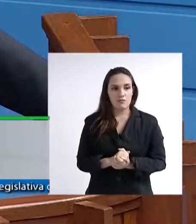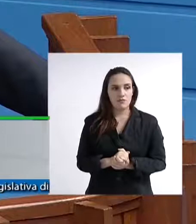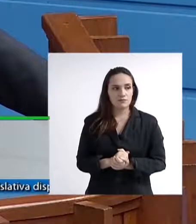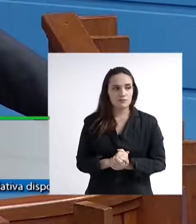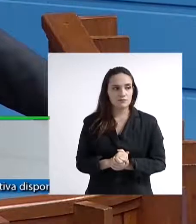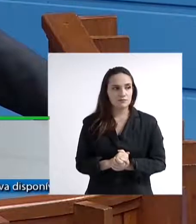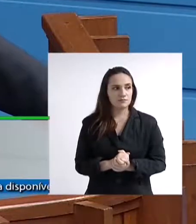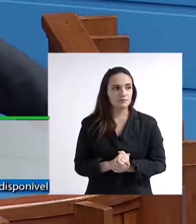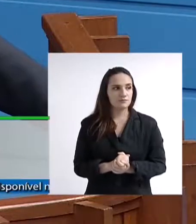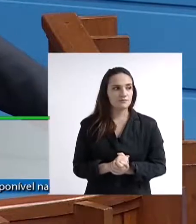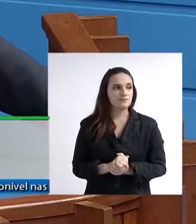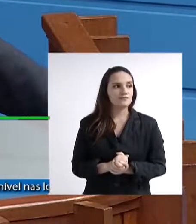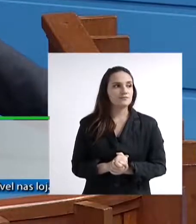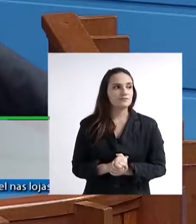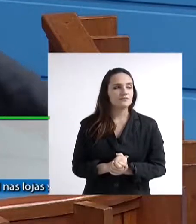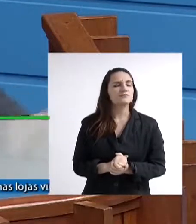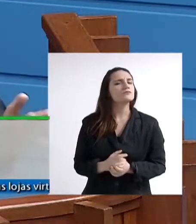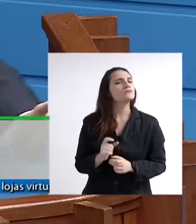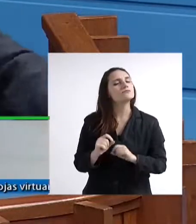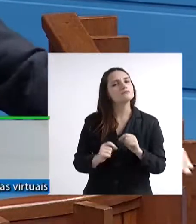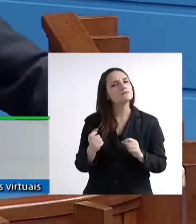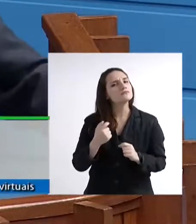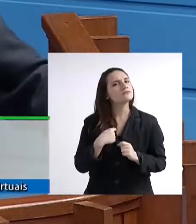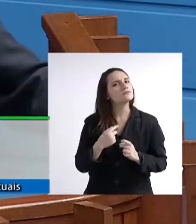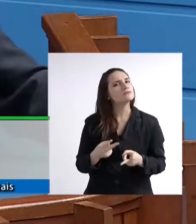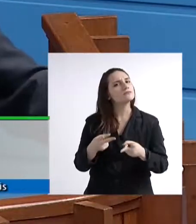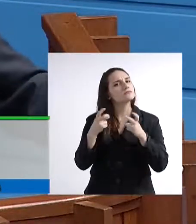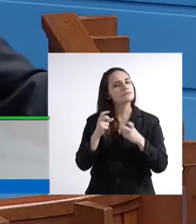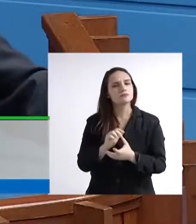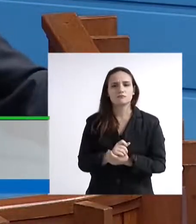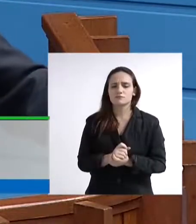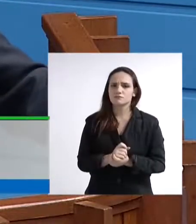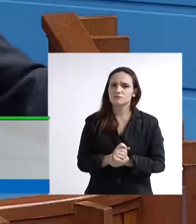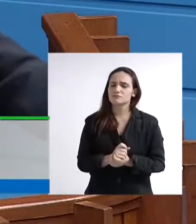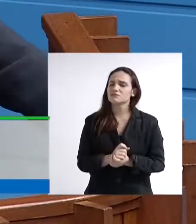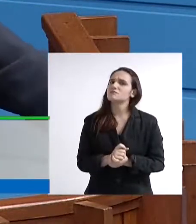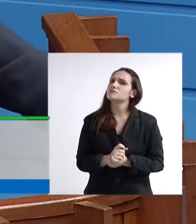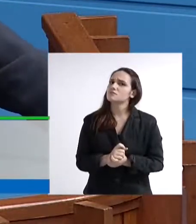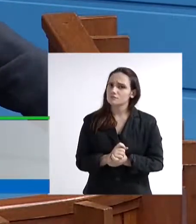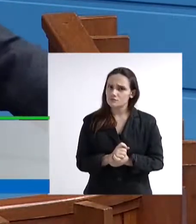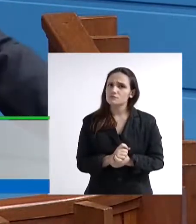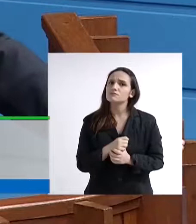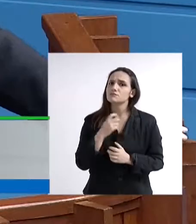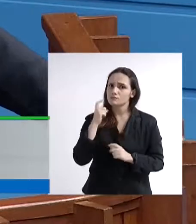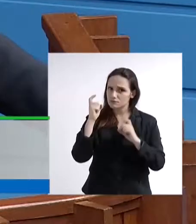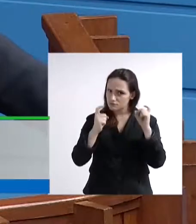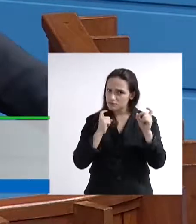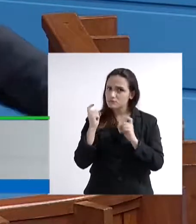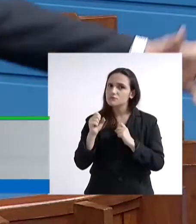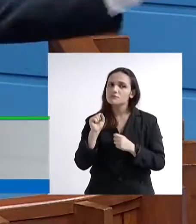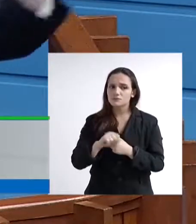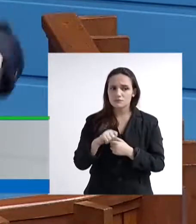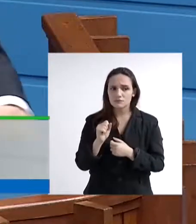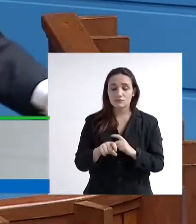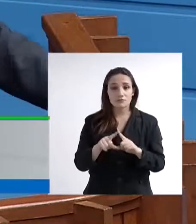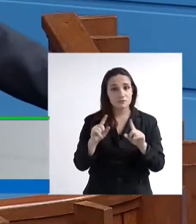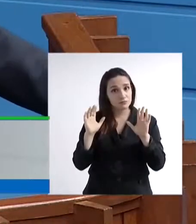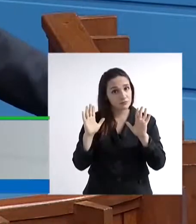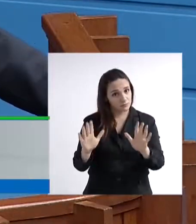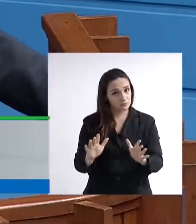eletivas. Então eu vejo que essa situação é extremamente preocupante.